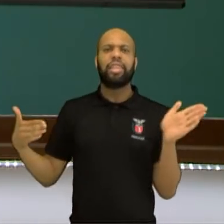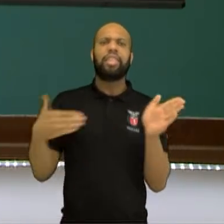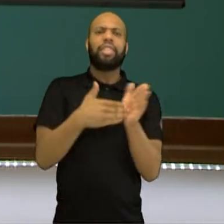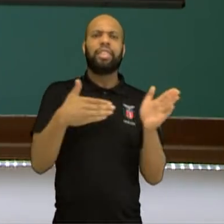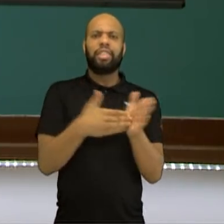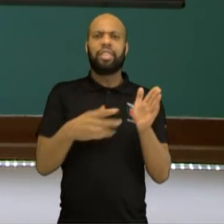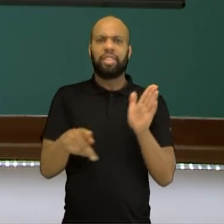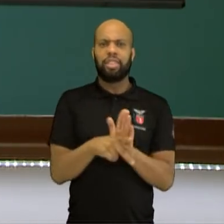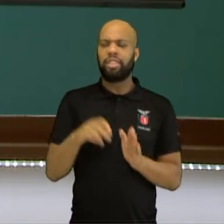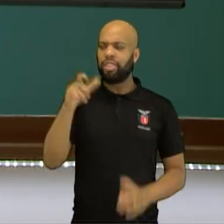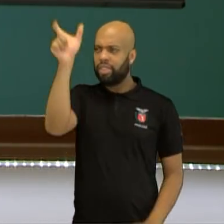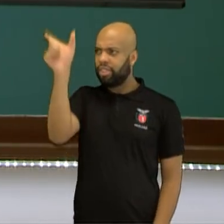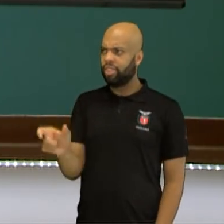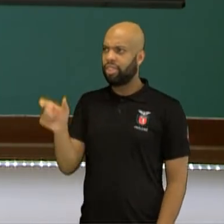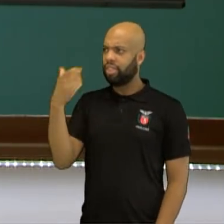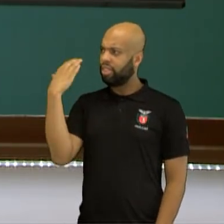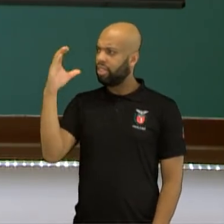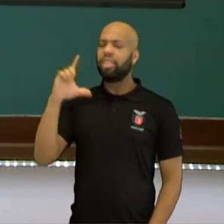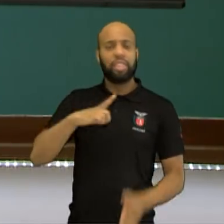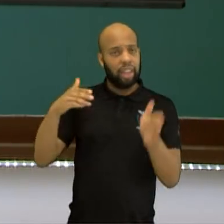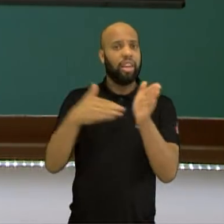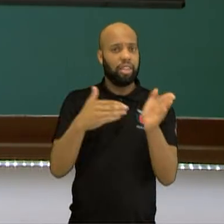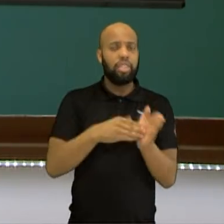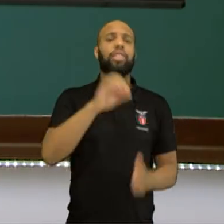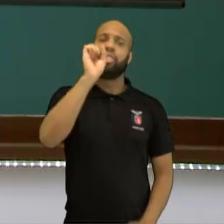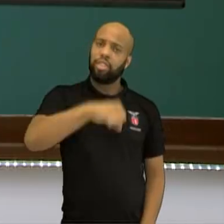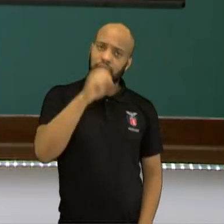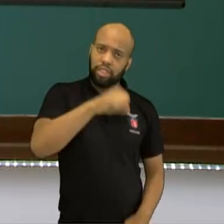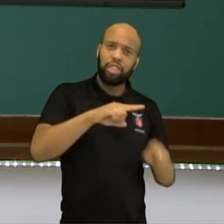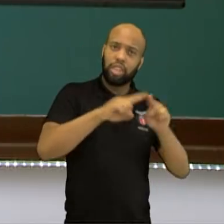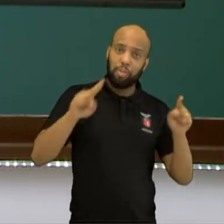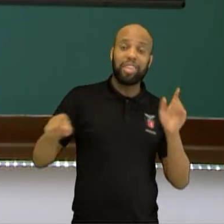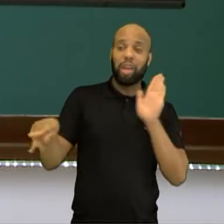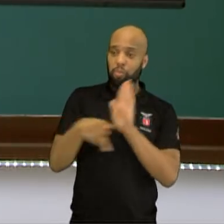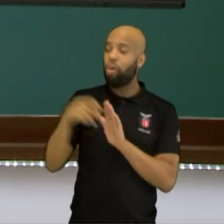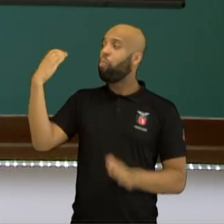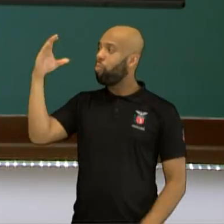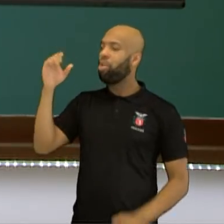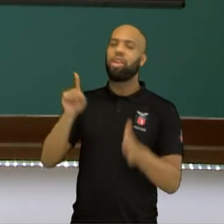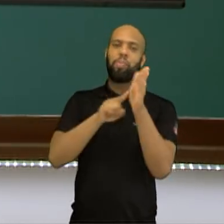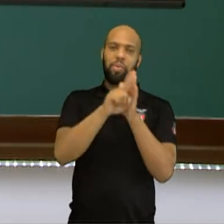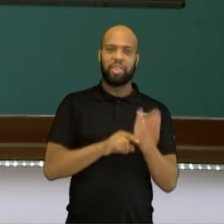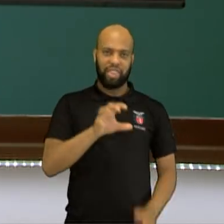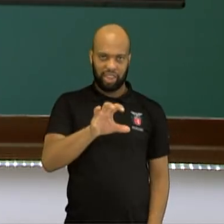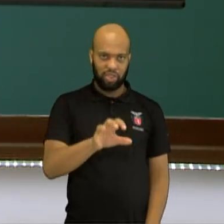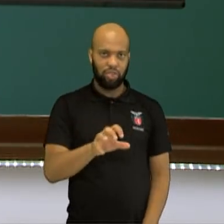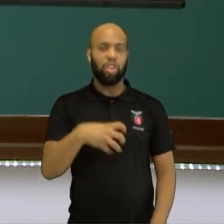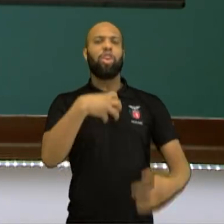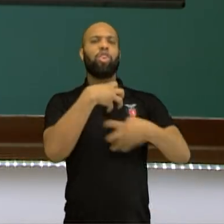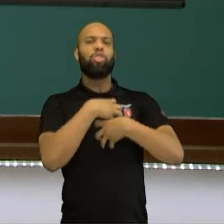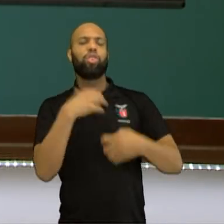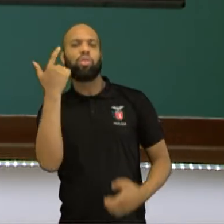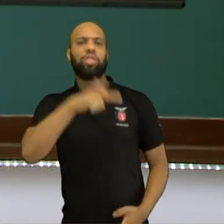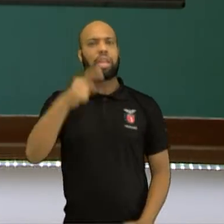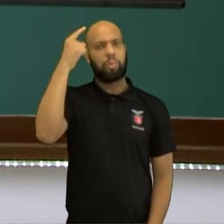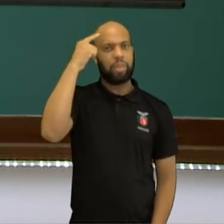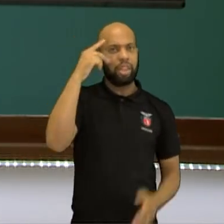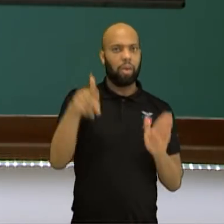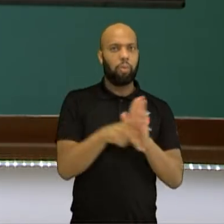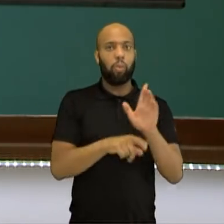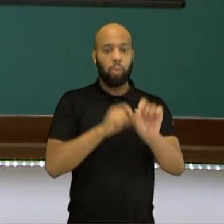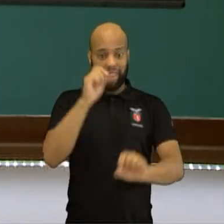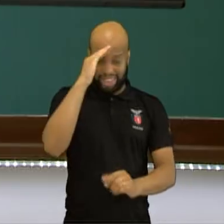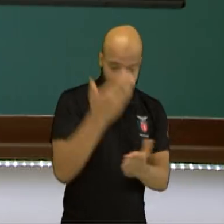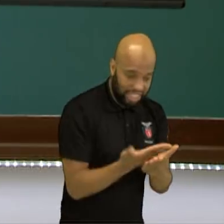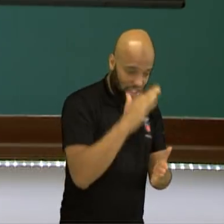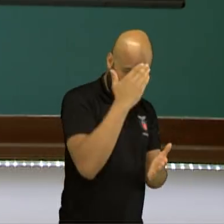aí do cientista? Quais são os limites impostos aos cientistas? De que forma nós podemos pensar a credibilidade de